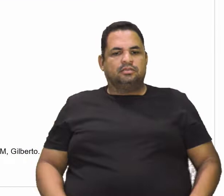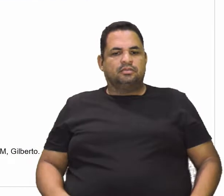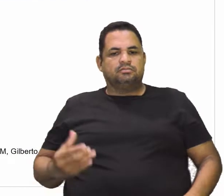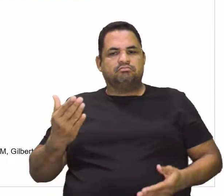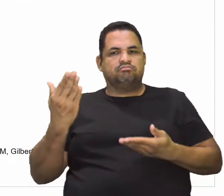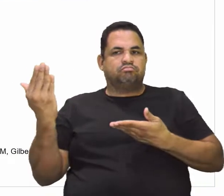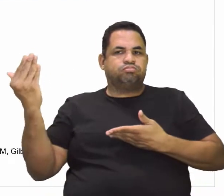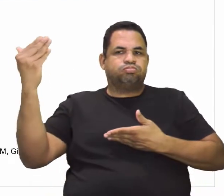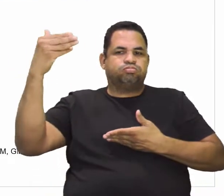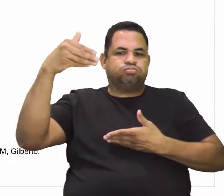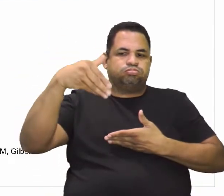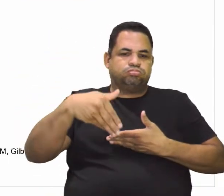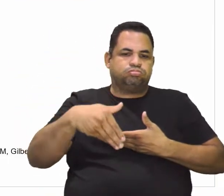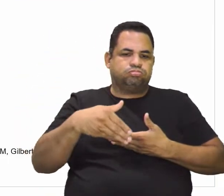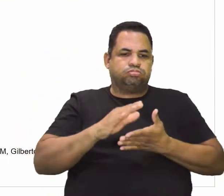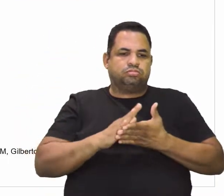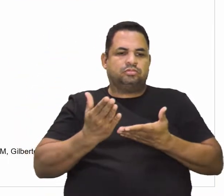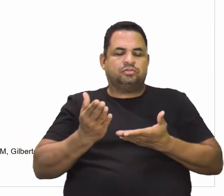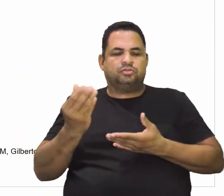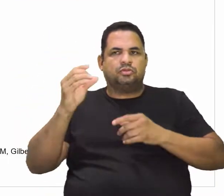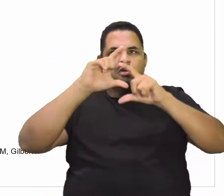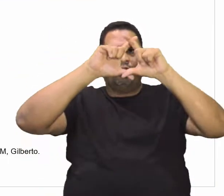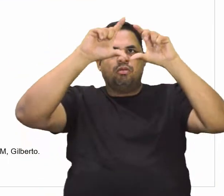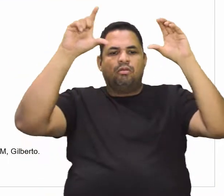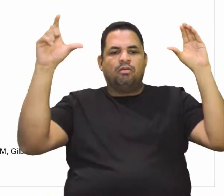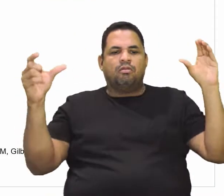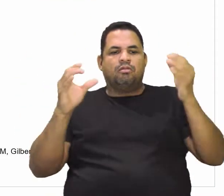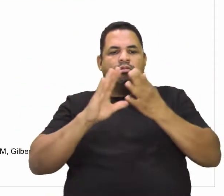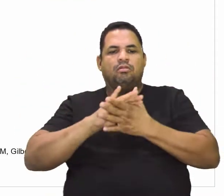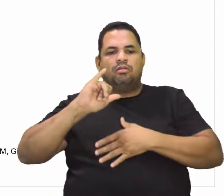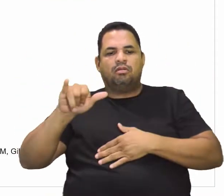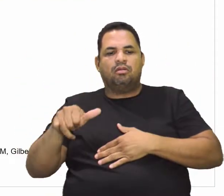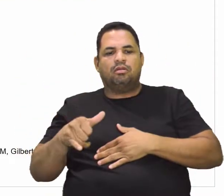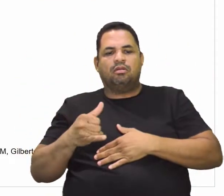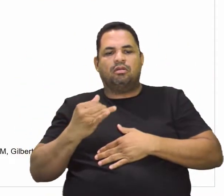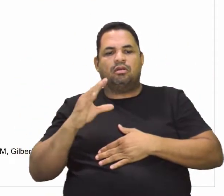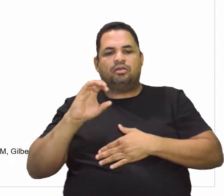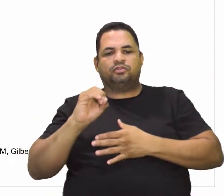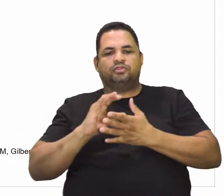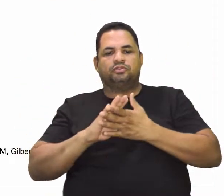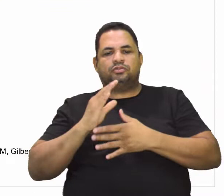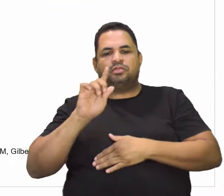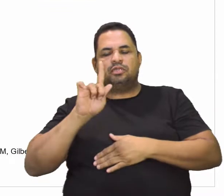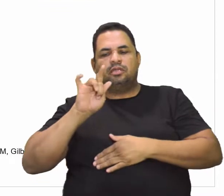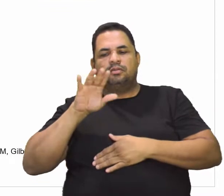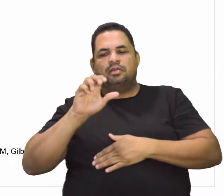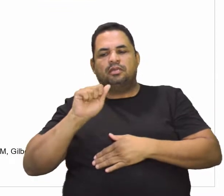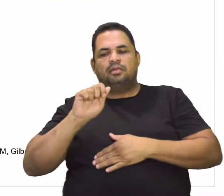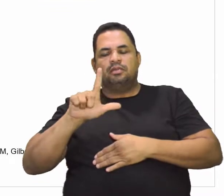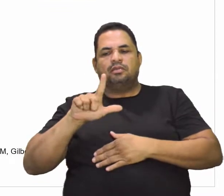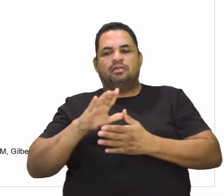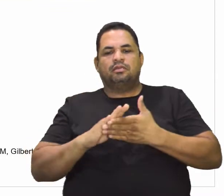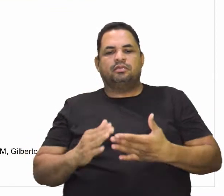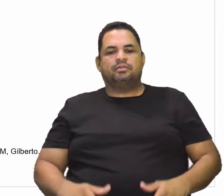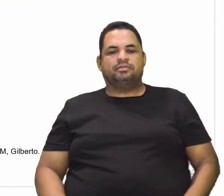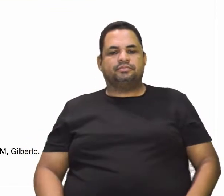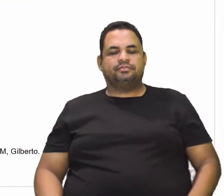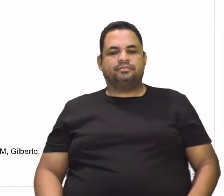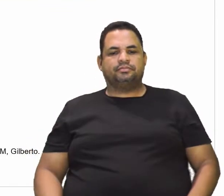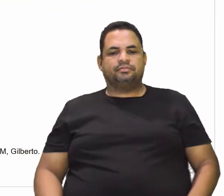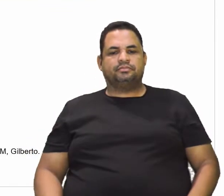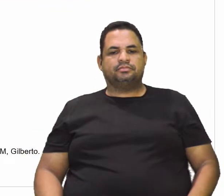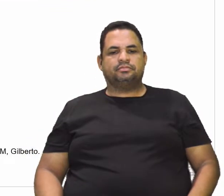veio trazido do céu pelo anjo Gabriel. Aí os caras já colocam o Gabriel. O anjo Gabriel...